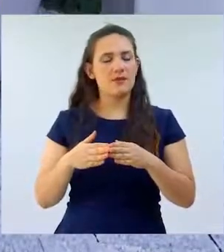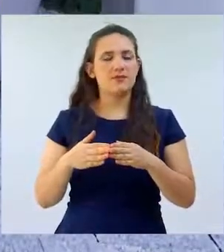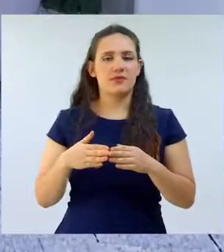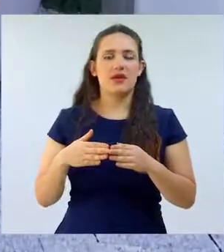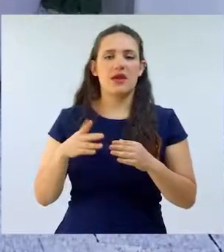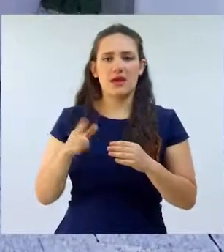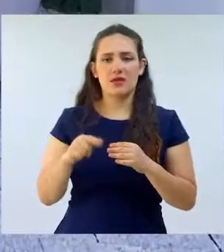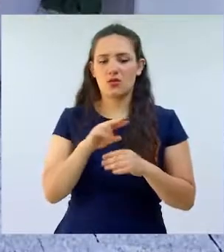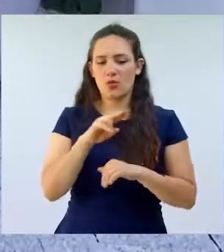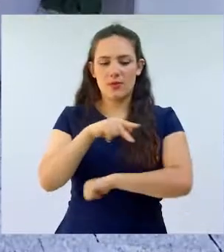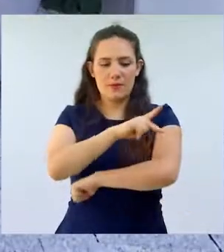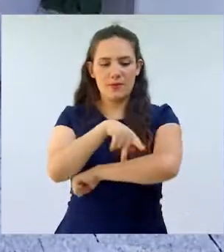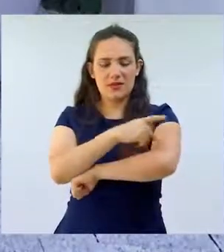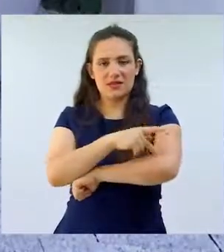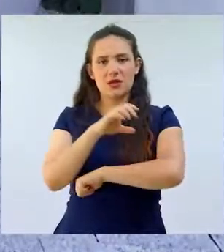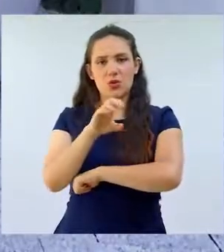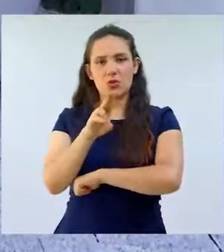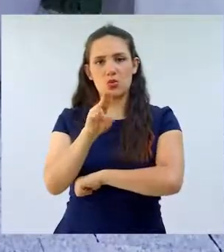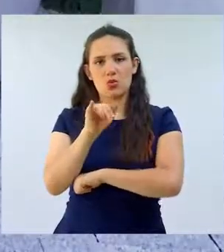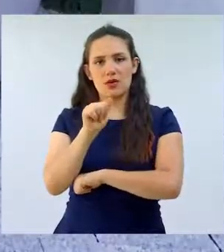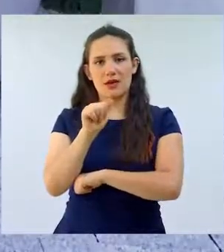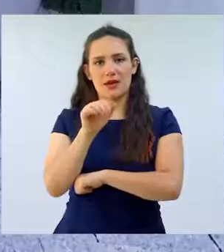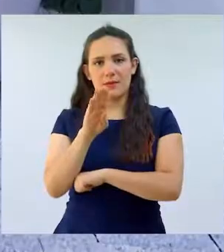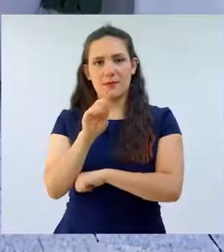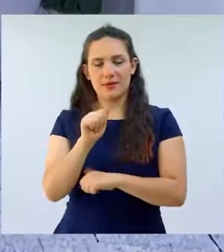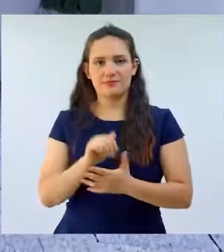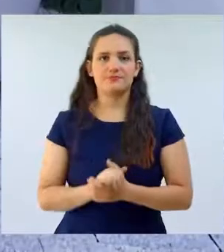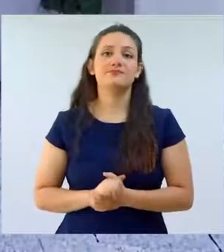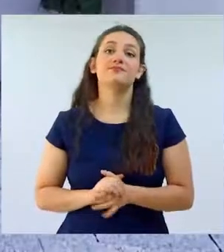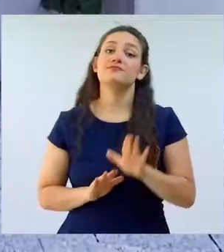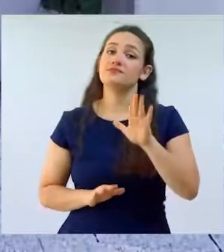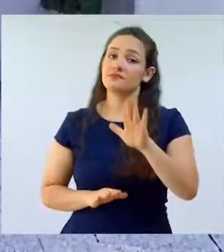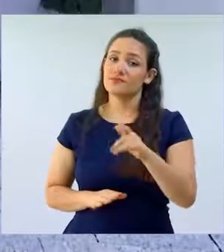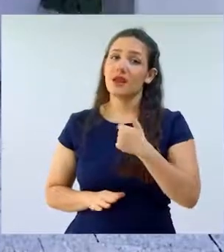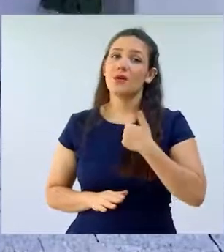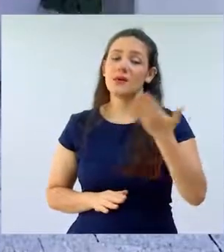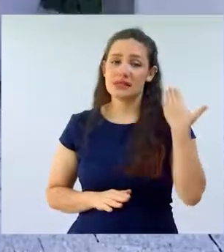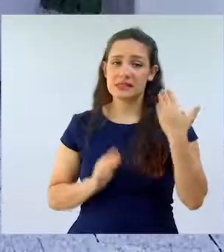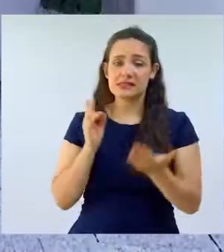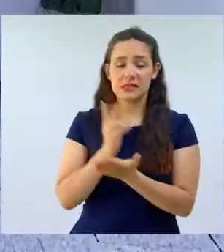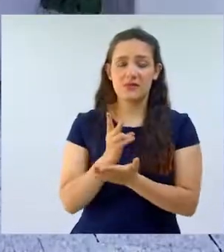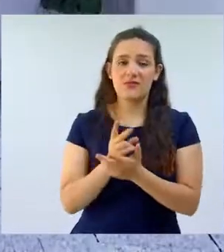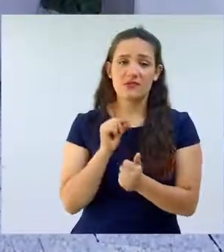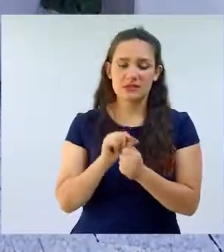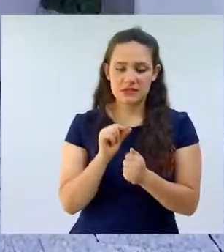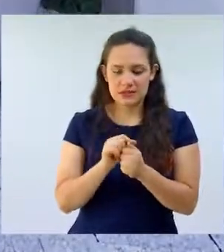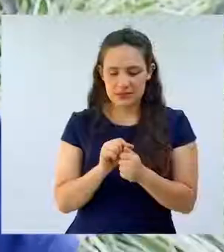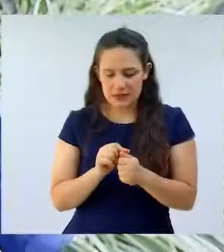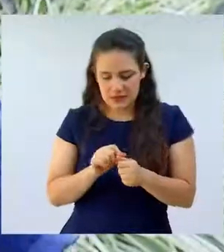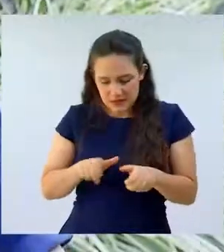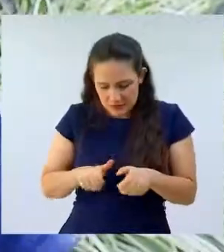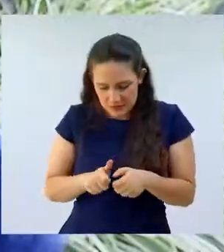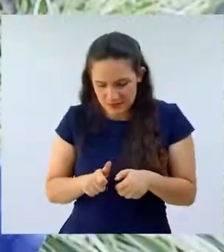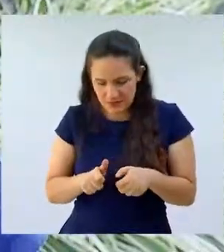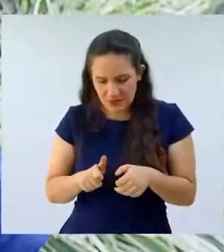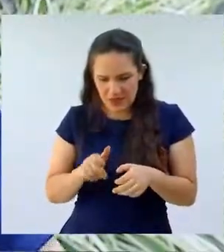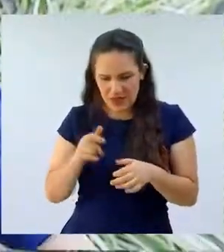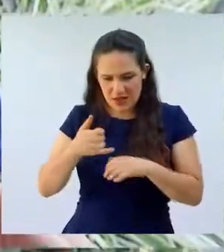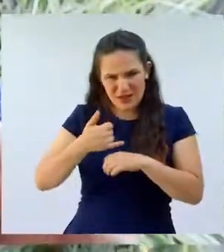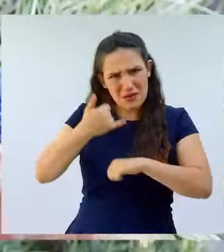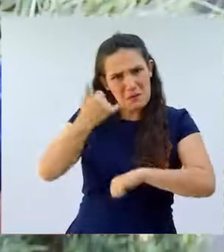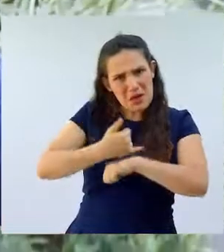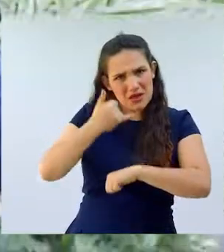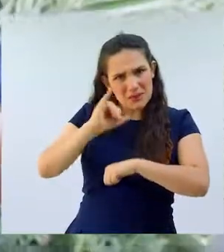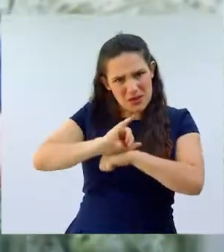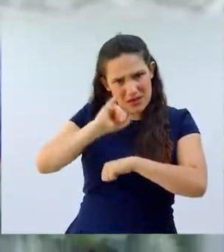a inspiração? Essa inspiração ela veio já eu fazia esculturas de arame, né? Comecei a fazer esculturas de arame,